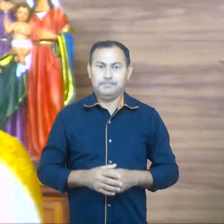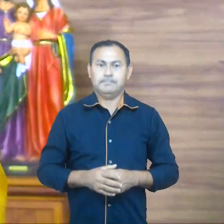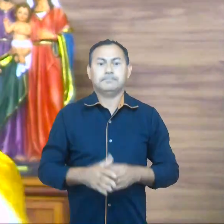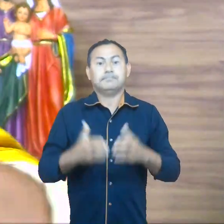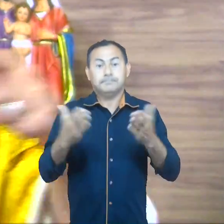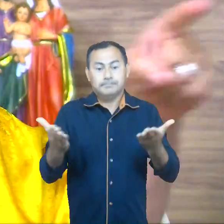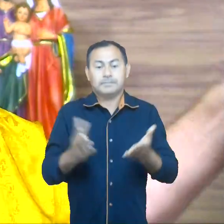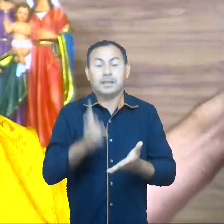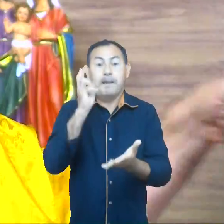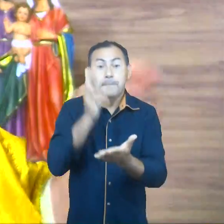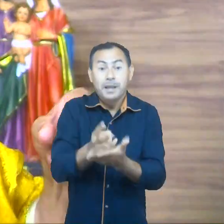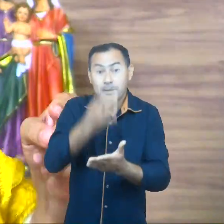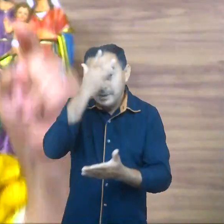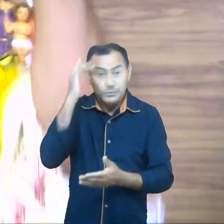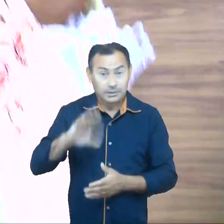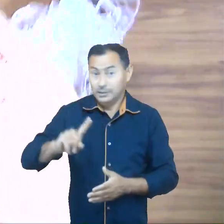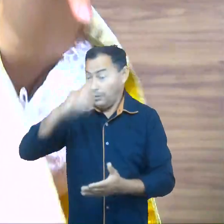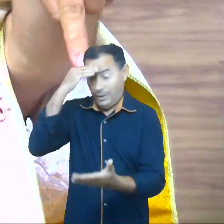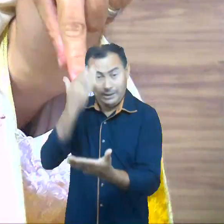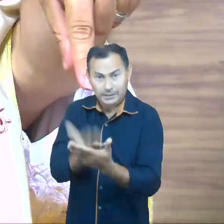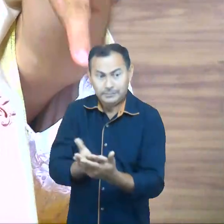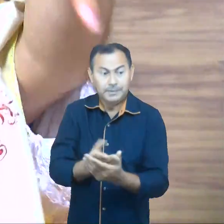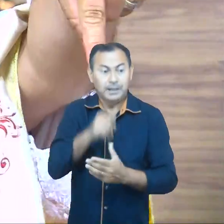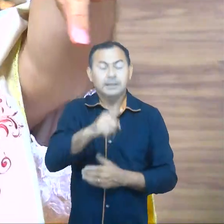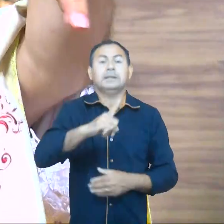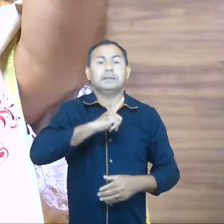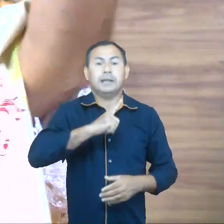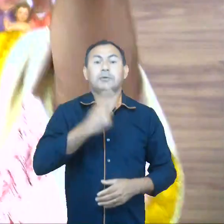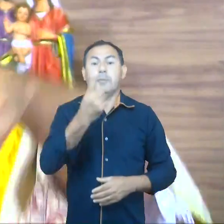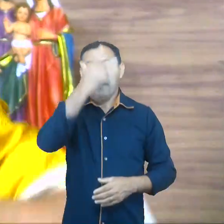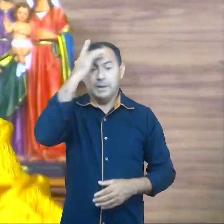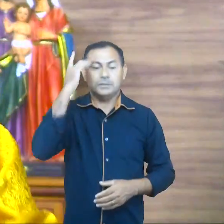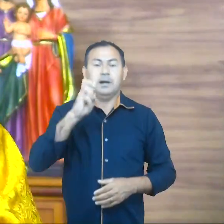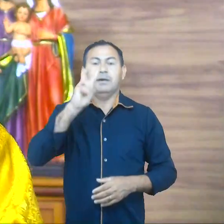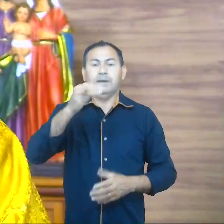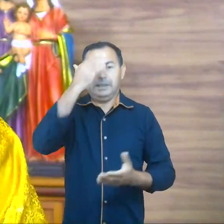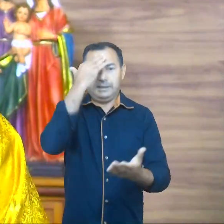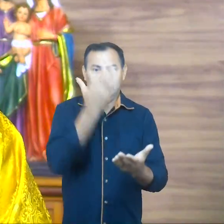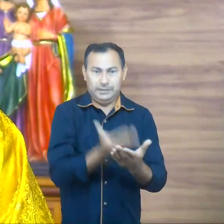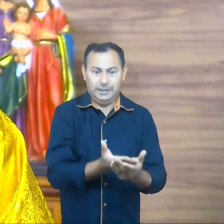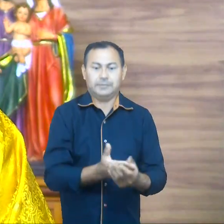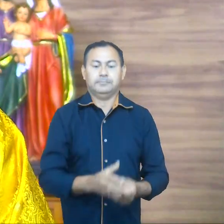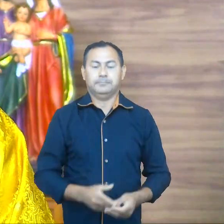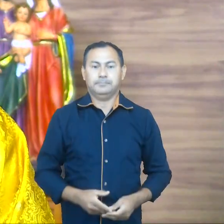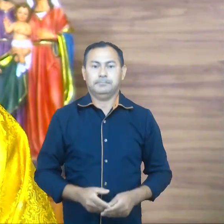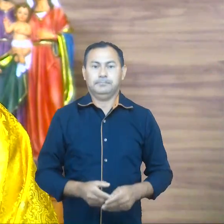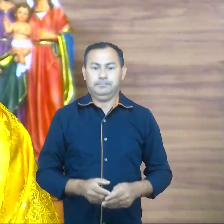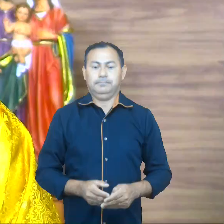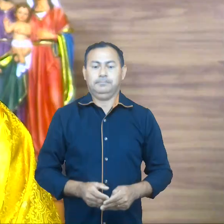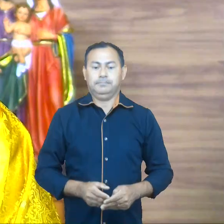Então, mesmo que as pessoas não acreditem, ali tem uma pessoa que vai acreditar.